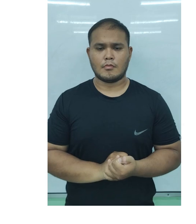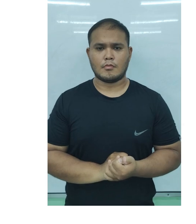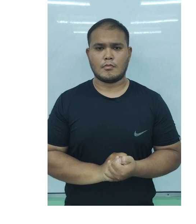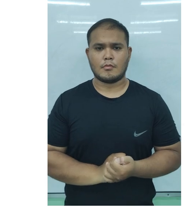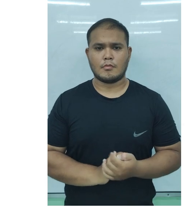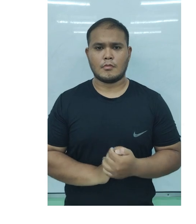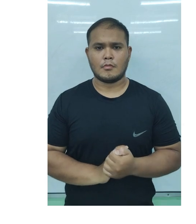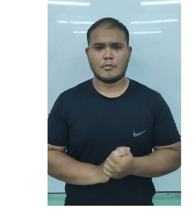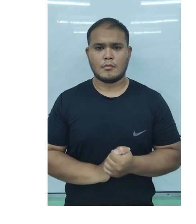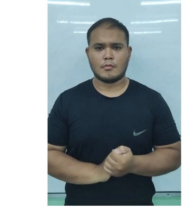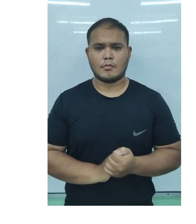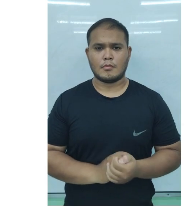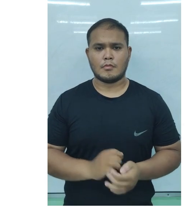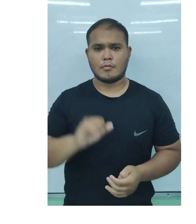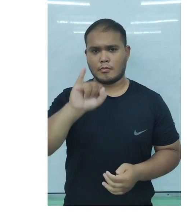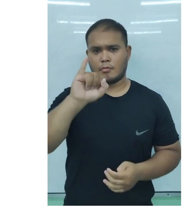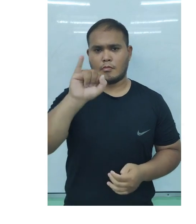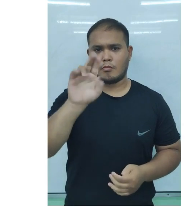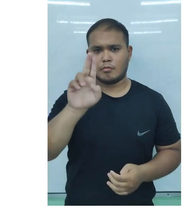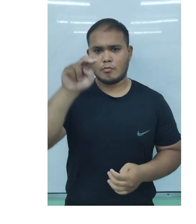E multi, que é numerosos, que